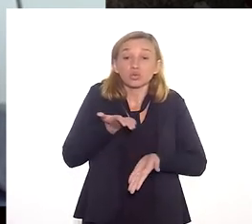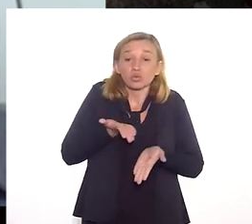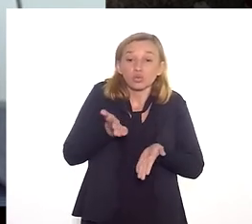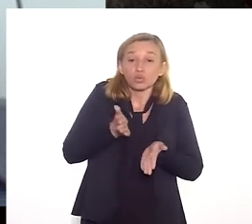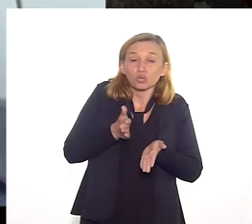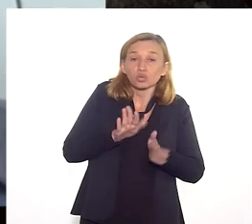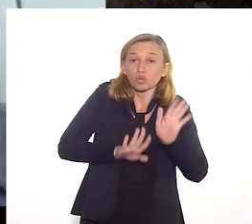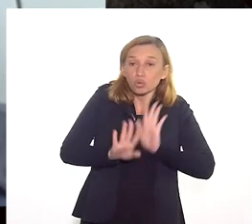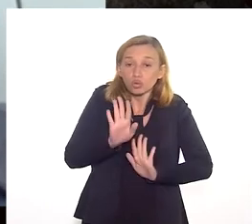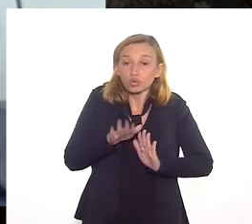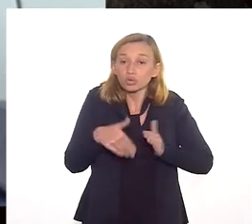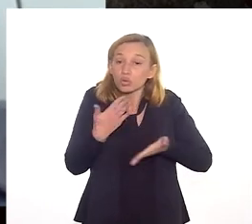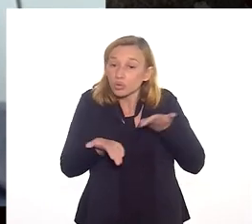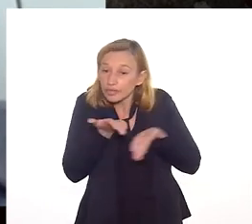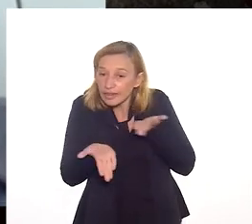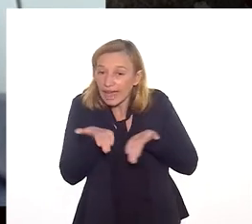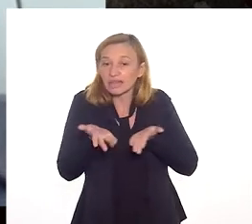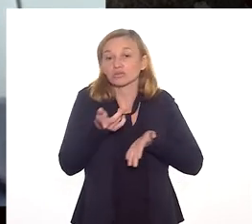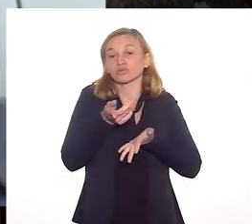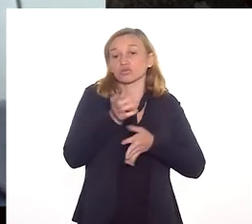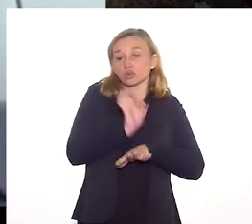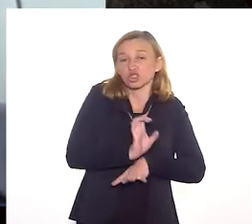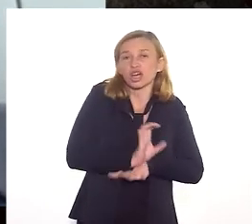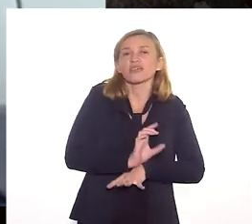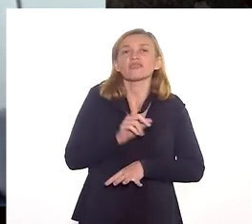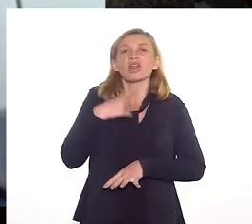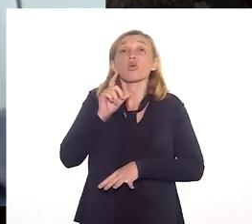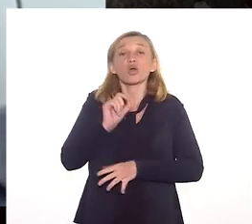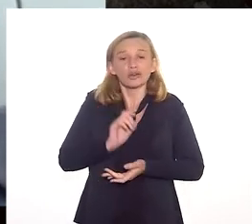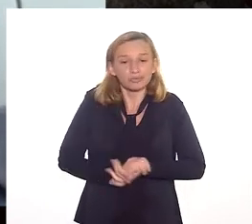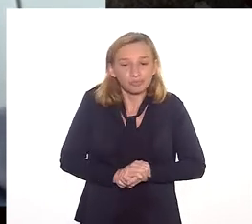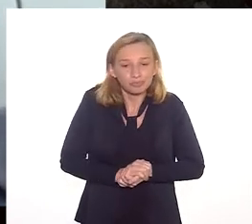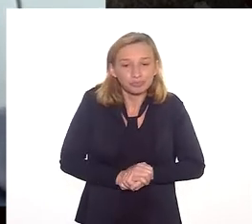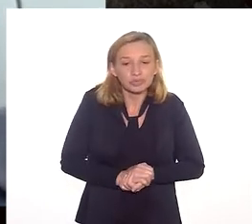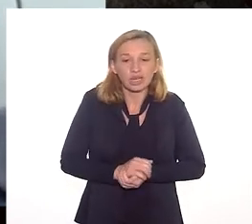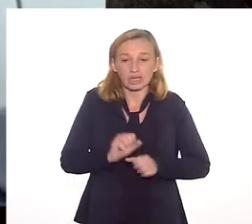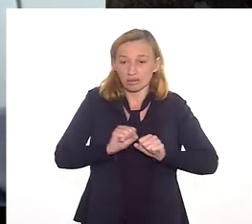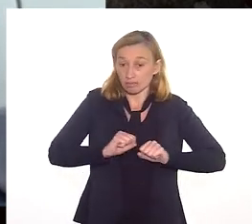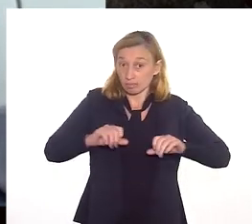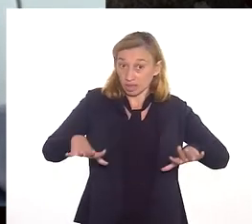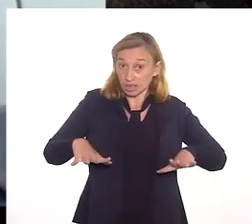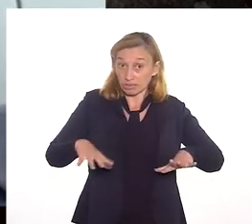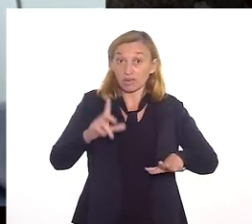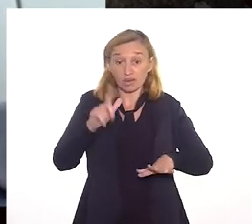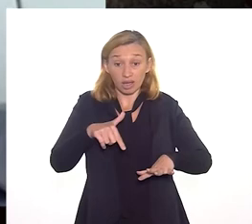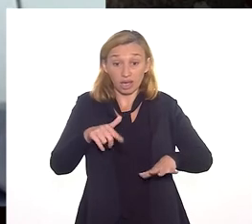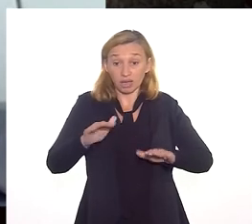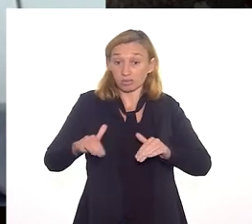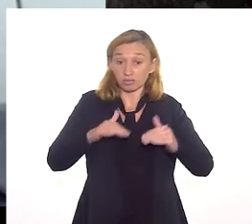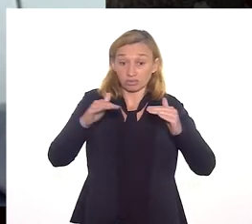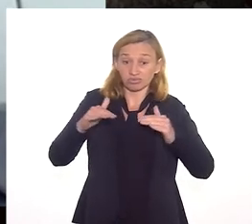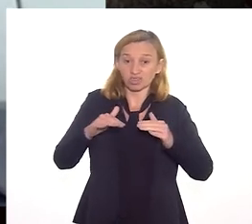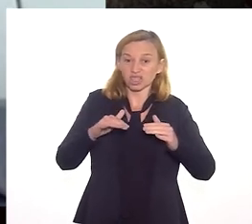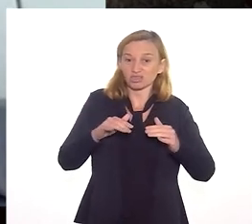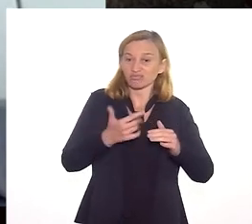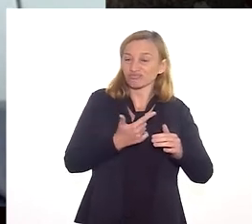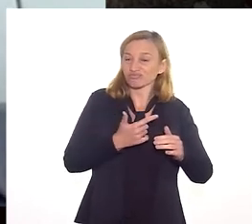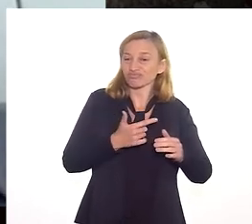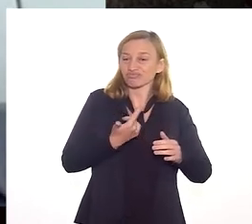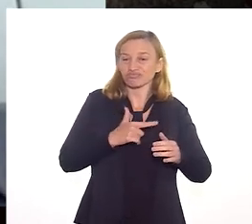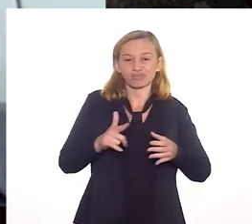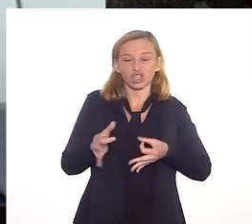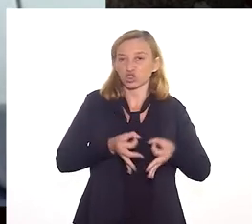do cuidado do Estado. E o que eu quero dizer com isso? Essa pandemia é uma pandemia, acima de tudo,